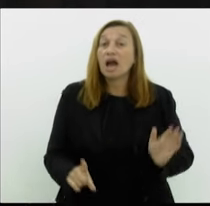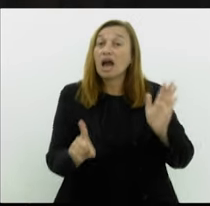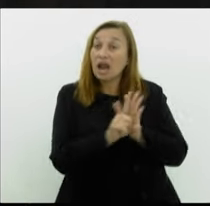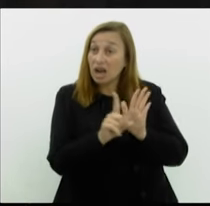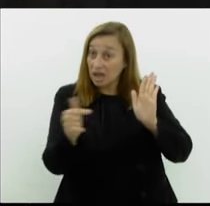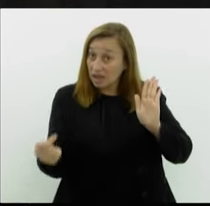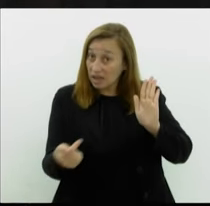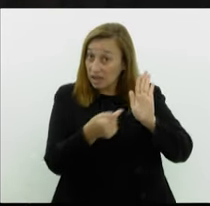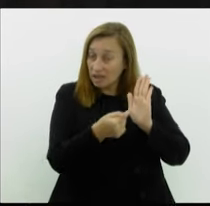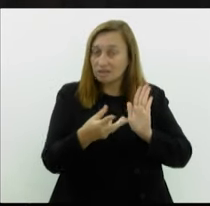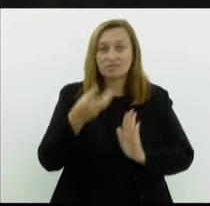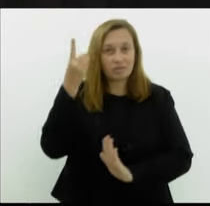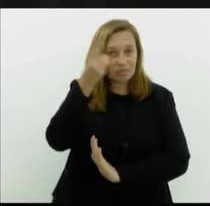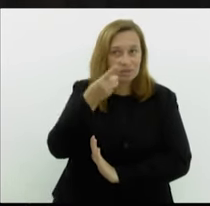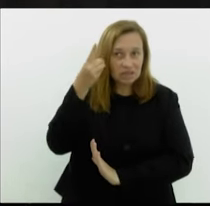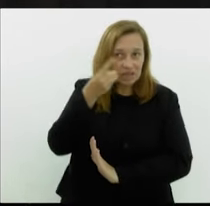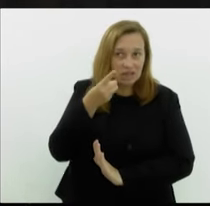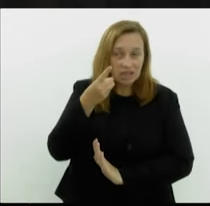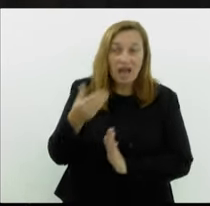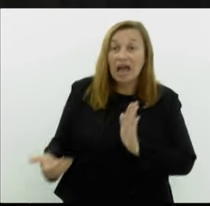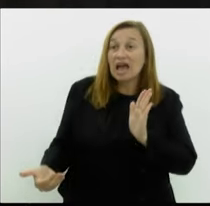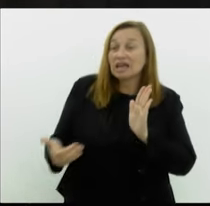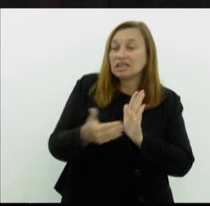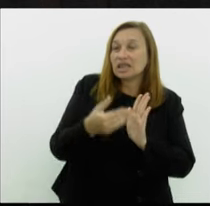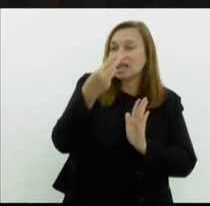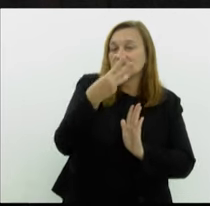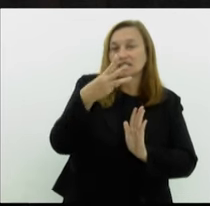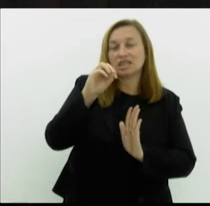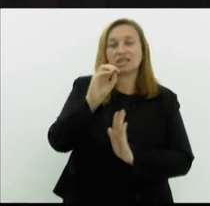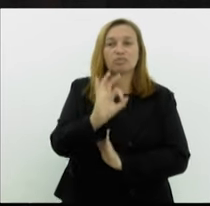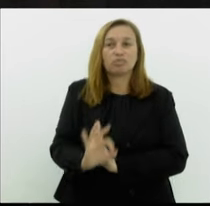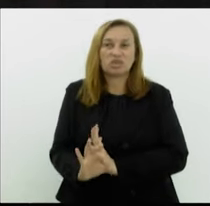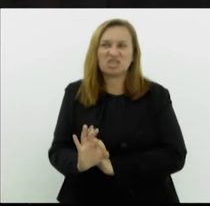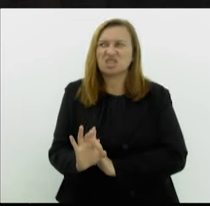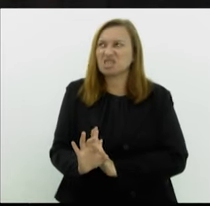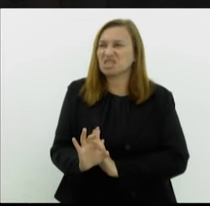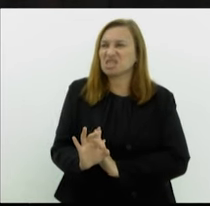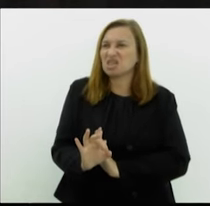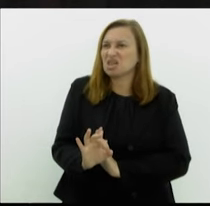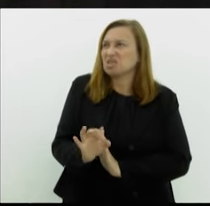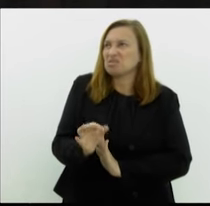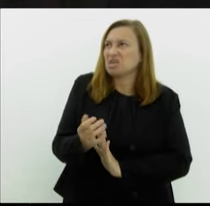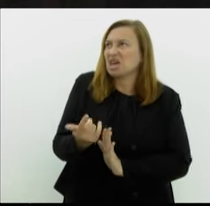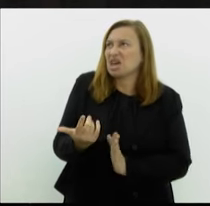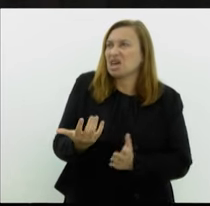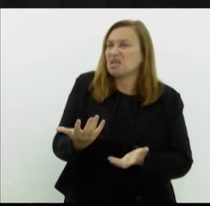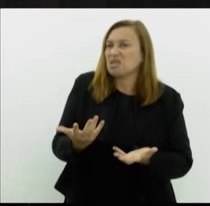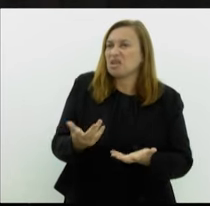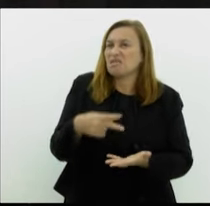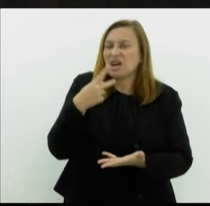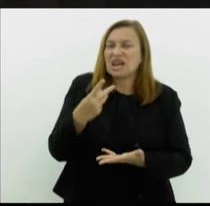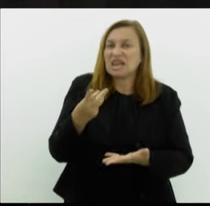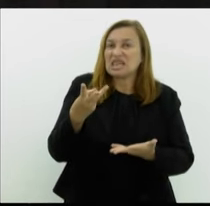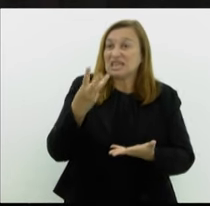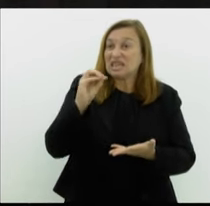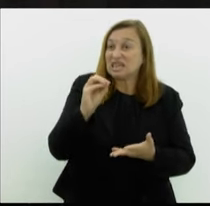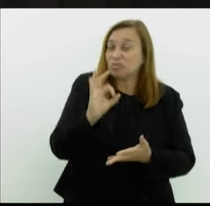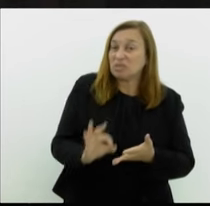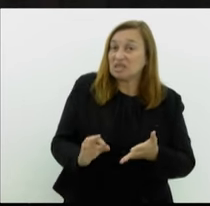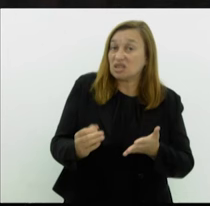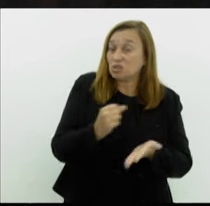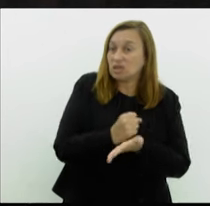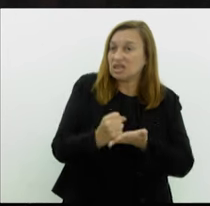estabelece, deputado, até 30%. Não quer dizer que se vá contratar os 30%, mas há um